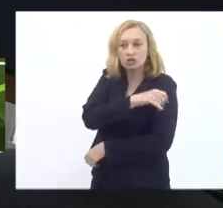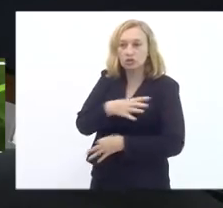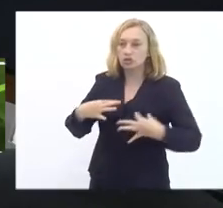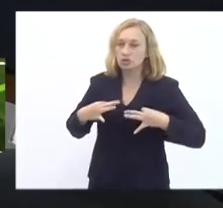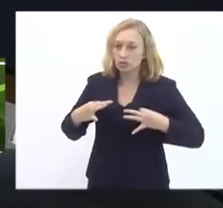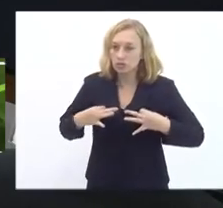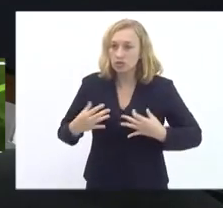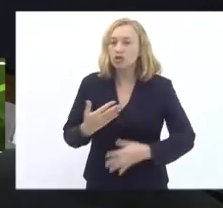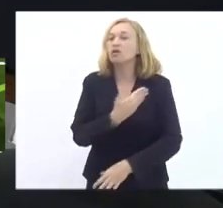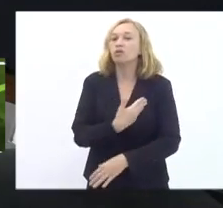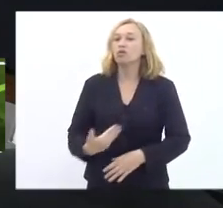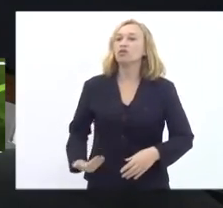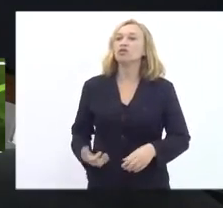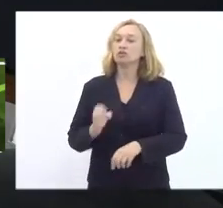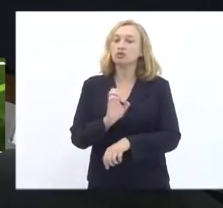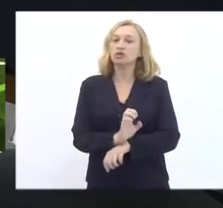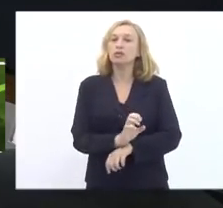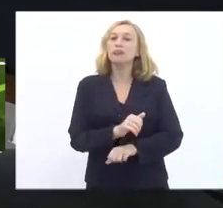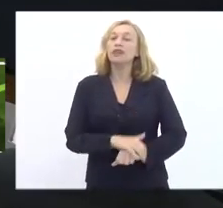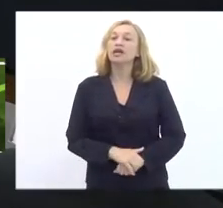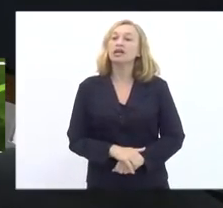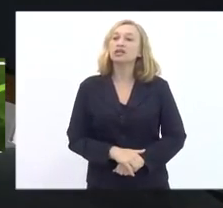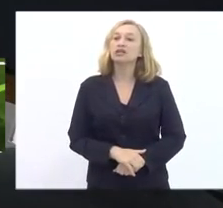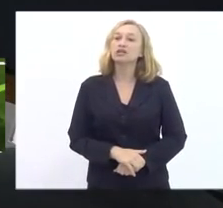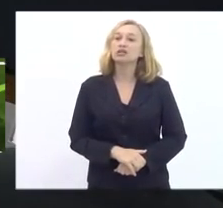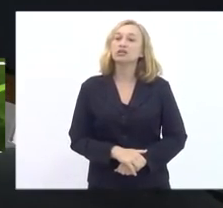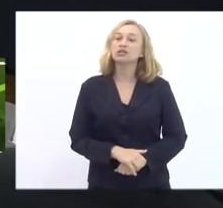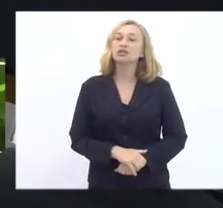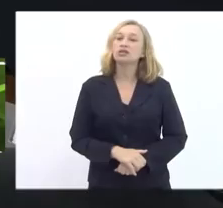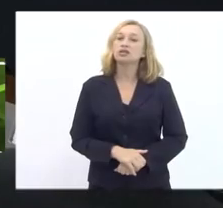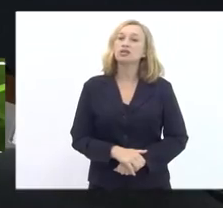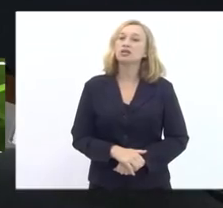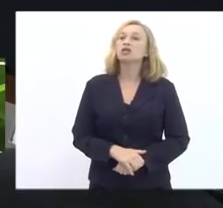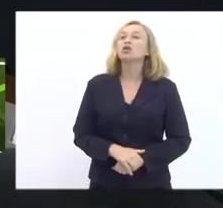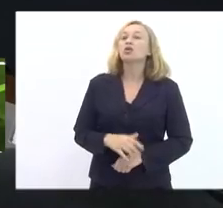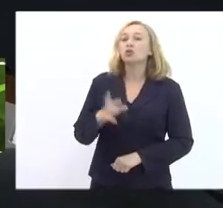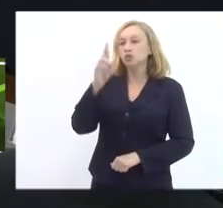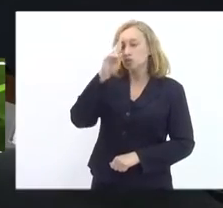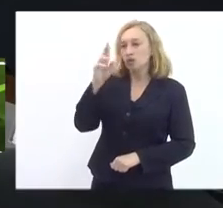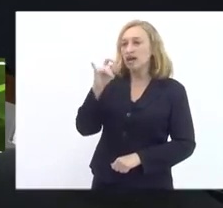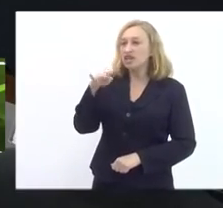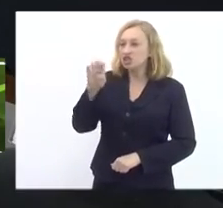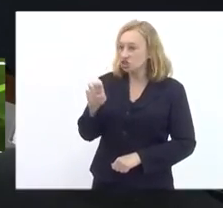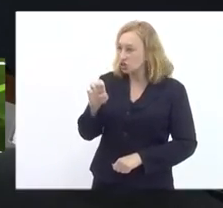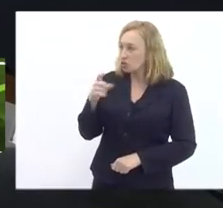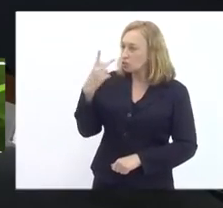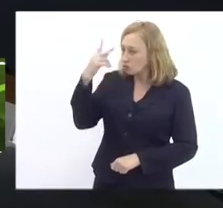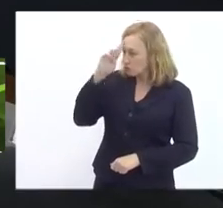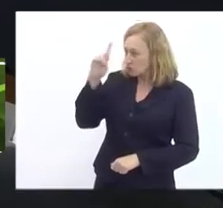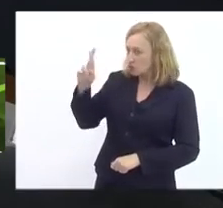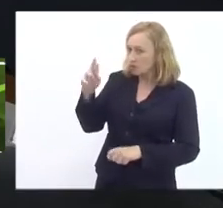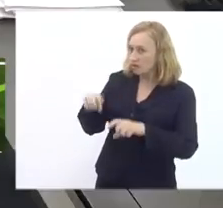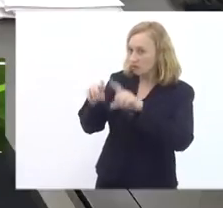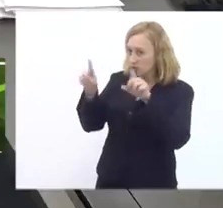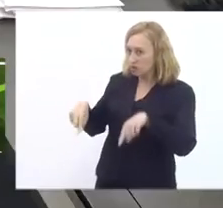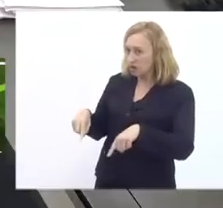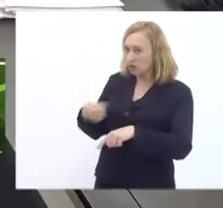do Governo do Estado. Secretário, eu não pergunto. Senhor Alexandre Dayuto, o senhor é funcionário público?